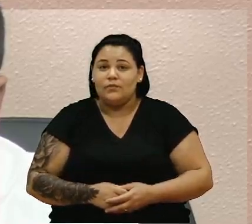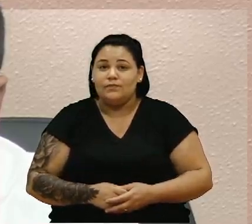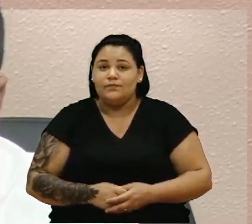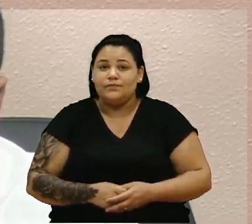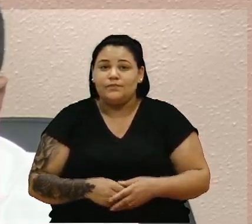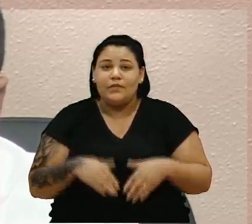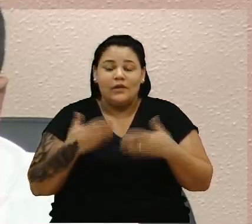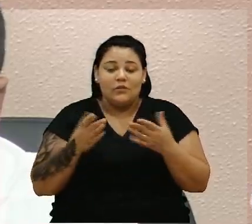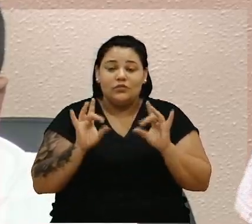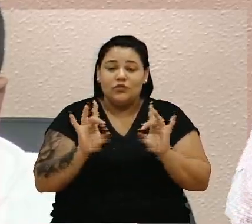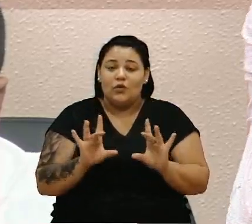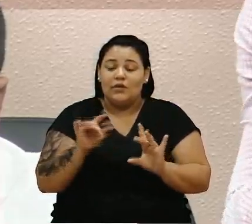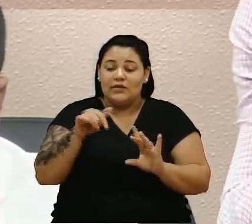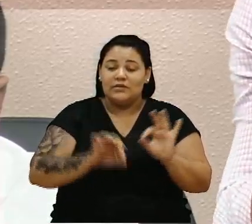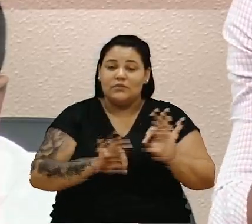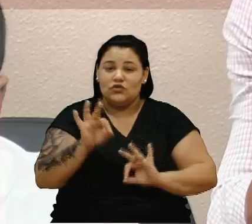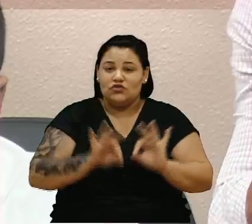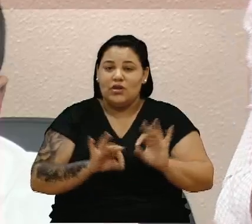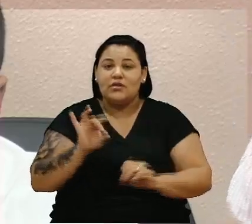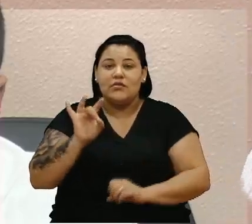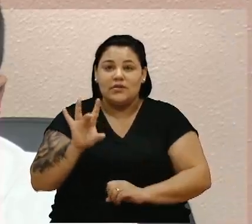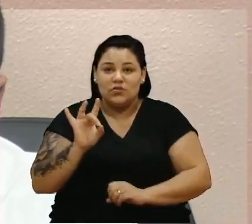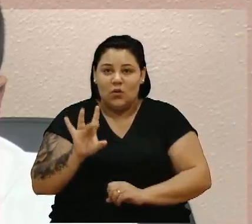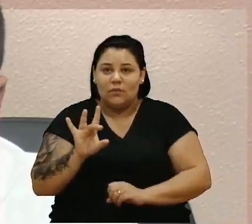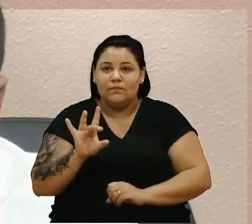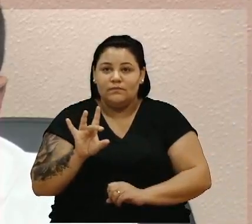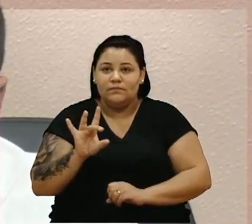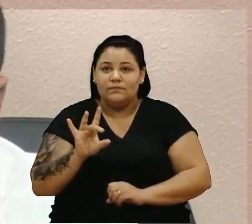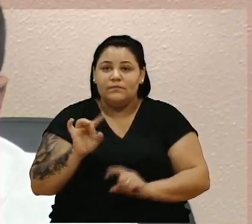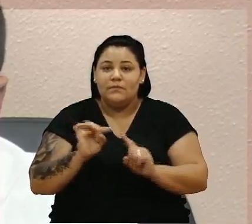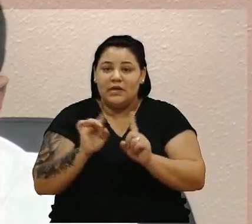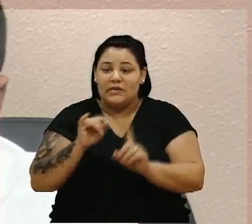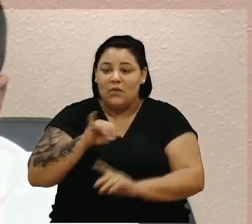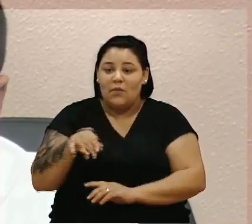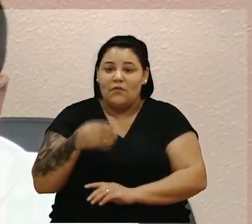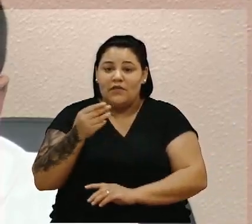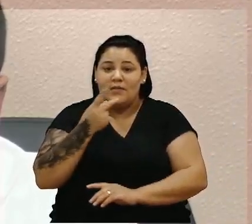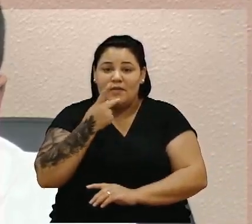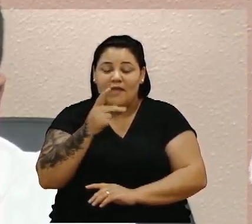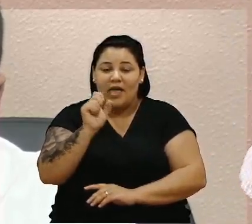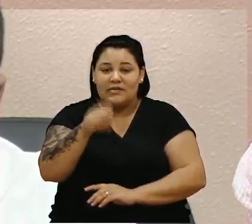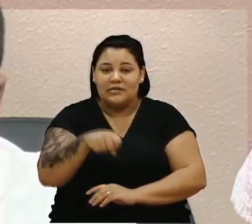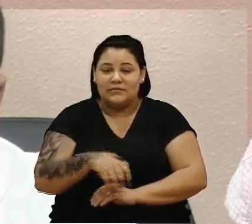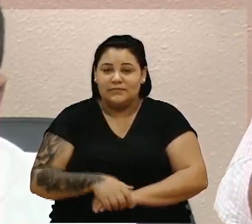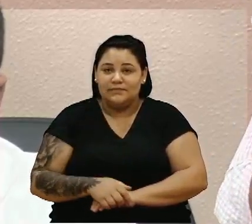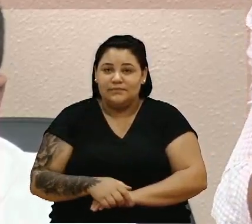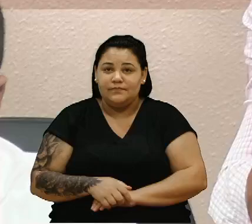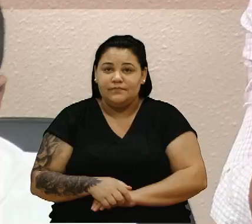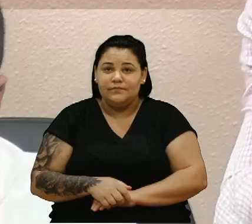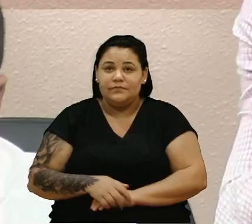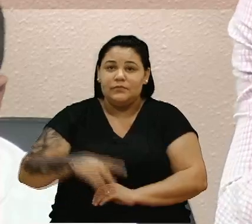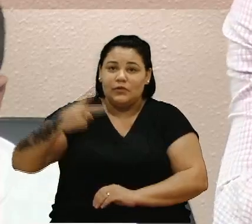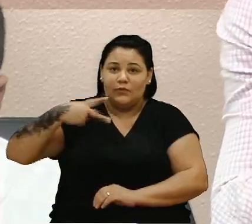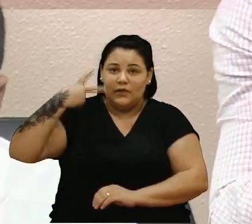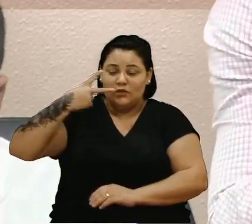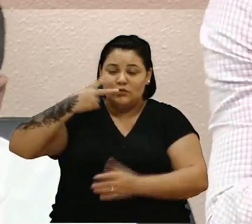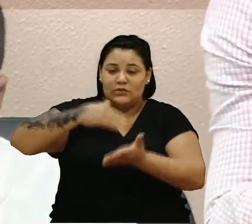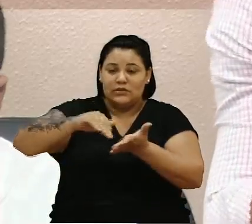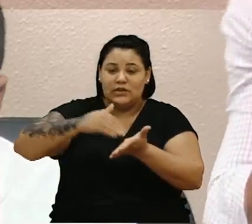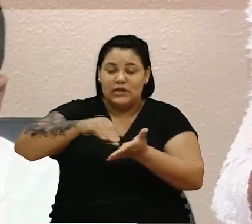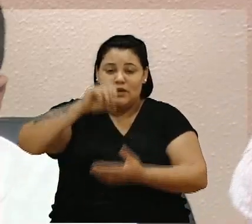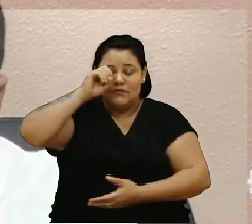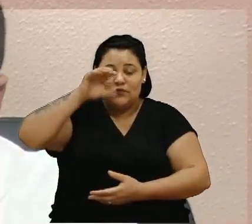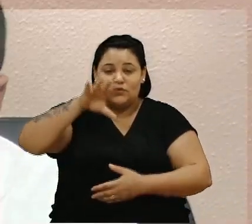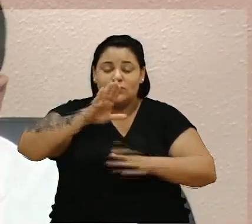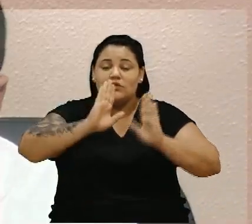Então é isso. Esse projeto é só uma correção, mas aproveitei para falar assim, e o vereador secretário Fiuza